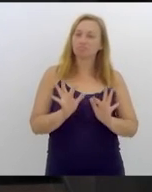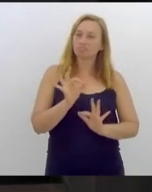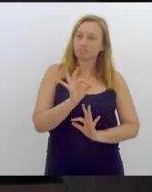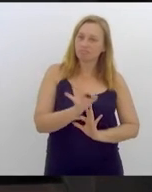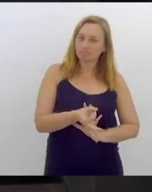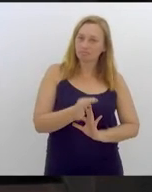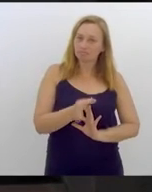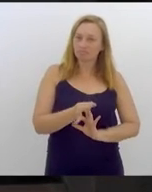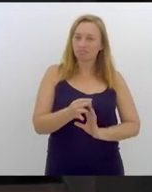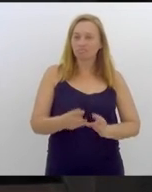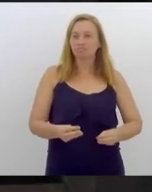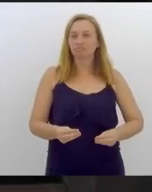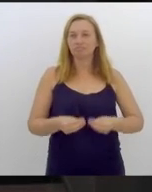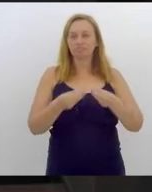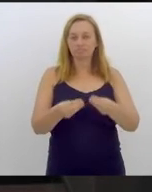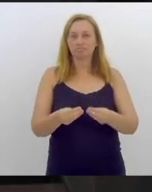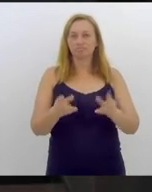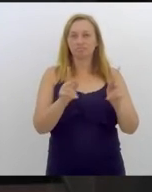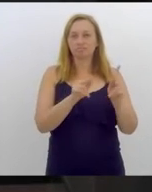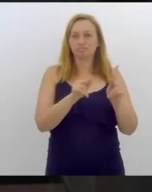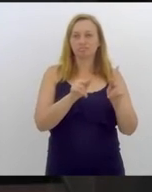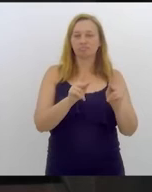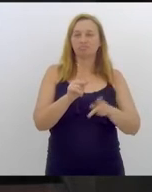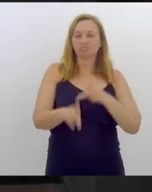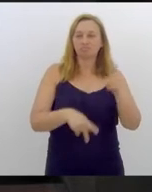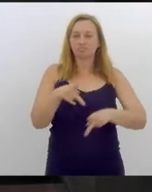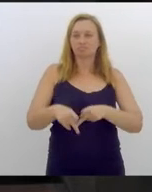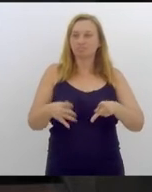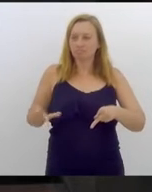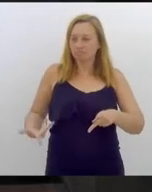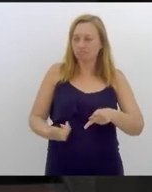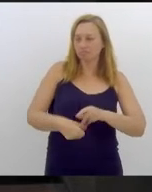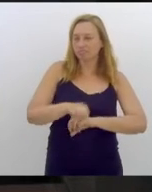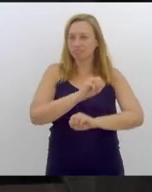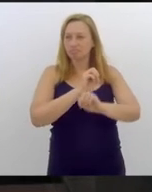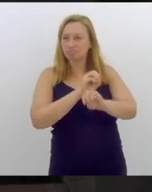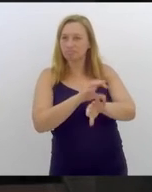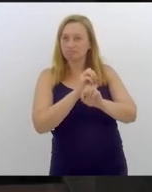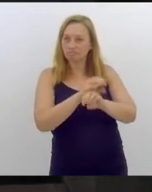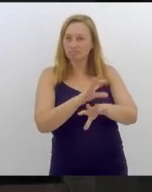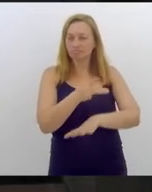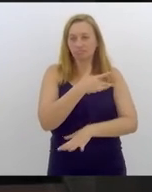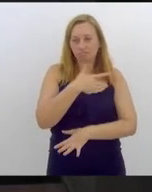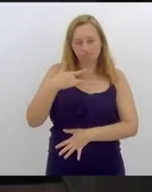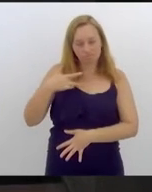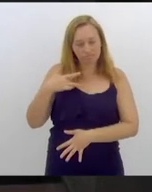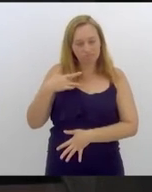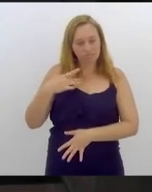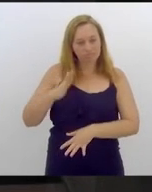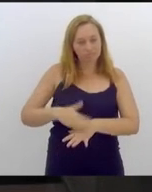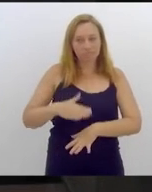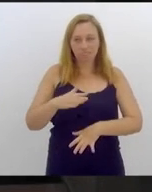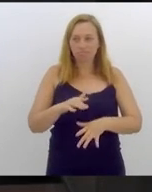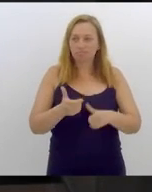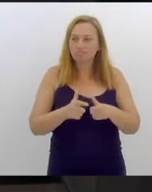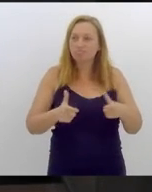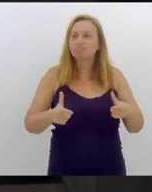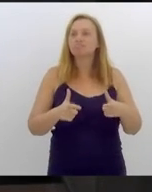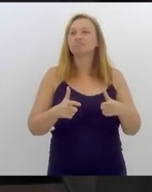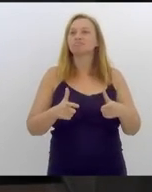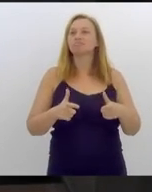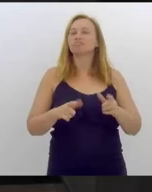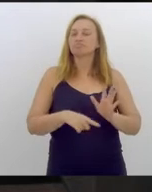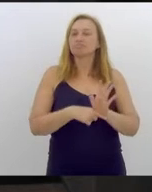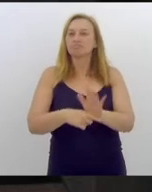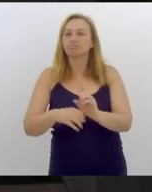a população uma educação de qualidade uma saúde mais Ampla e uma